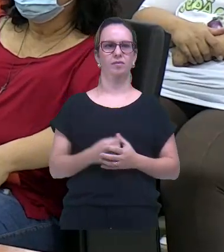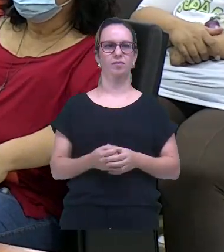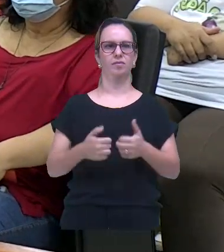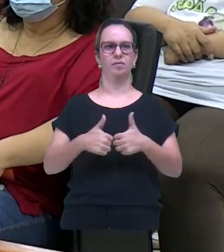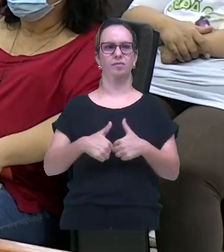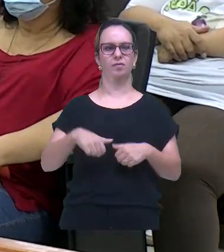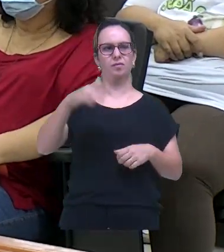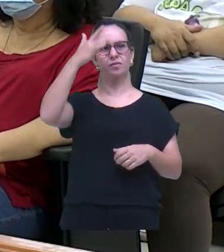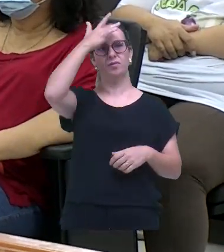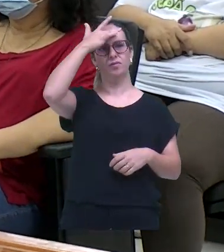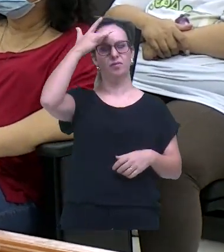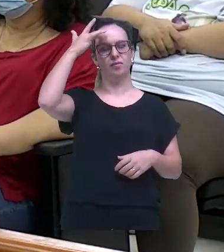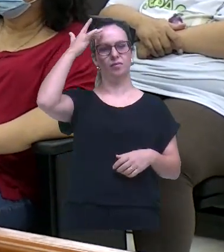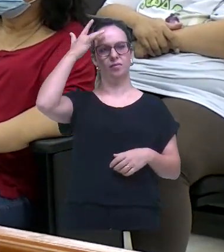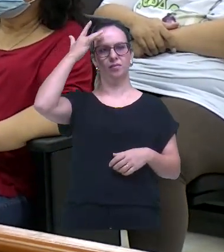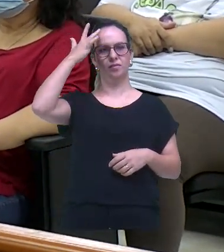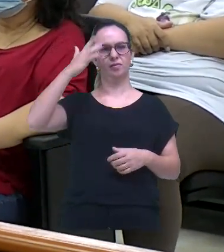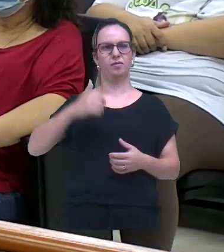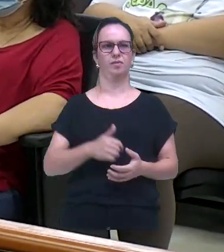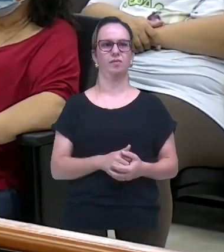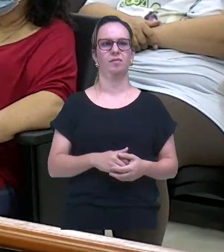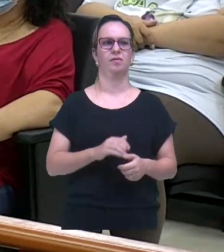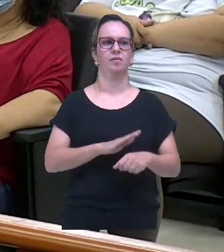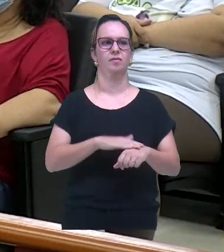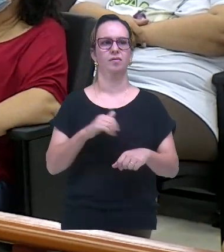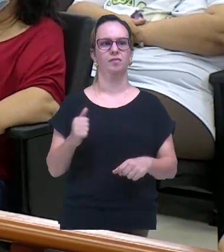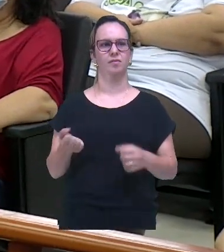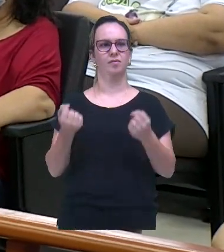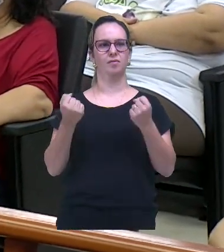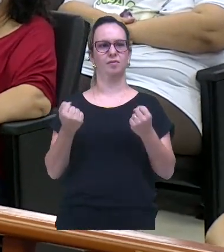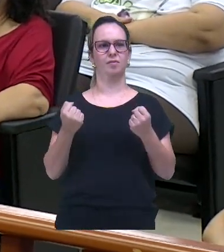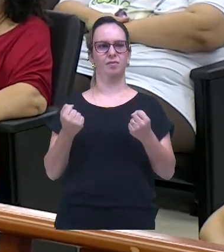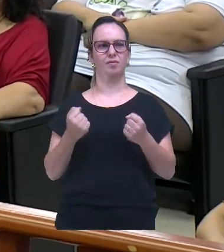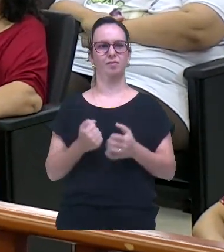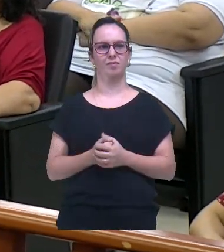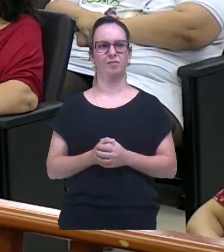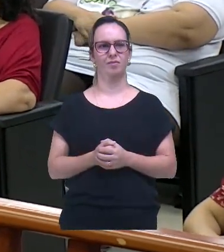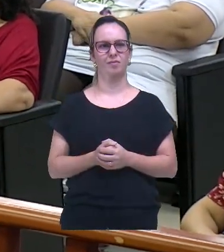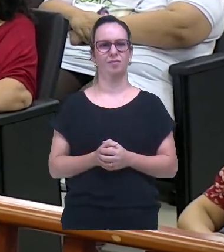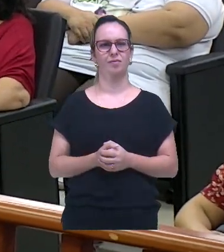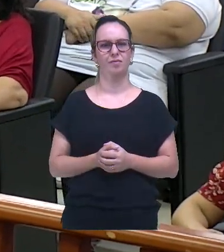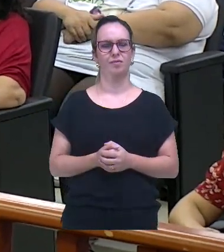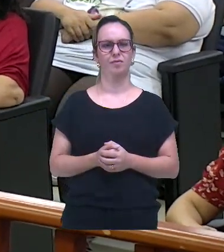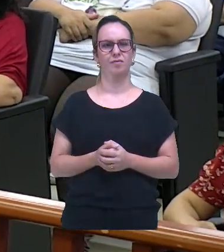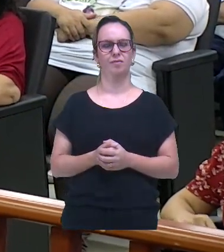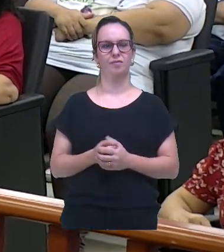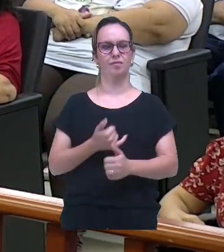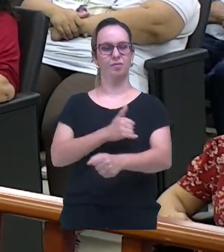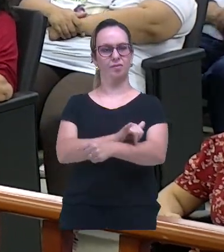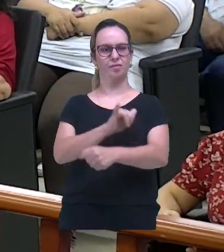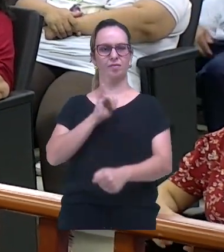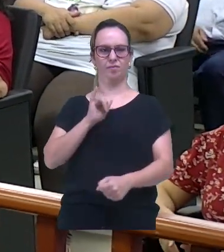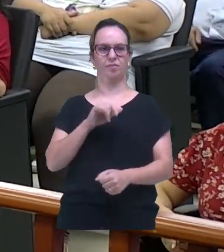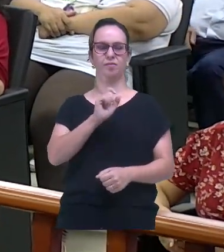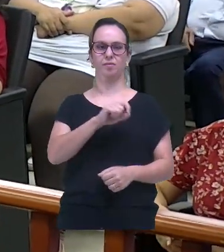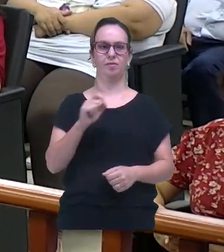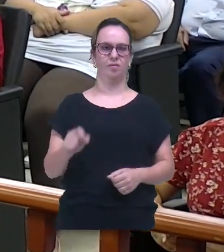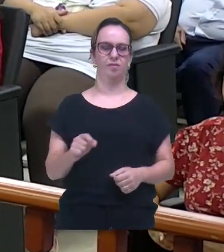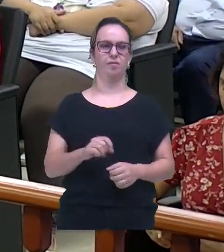que mais aguentam a nossa ausência. Quem é policial sabe